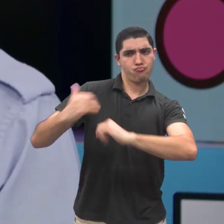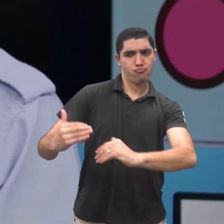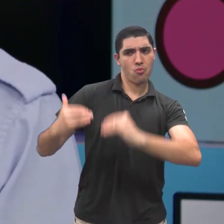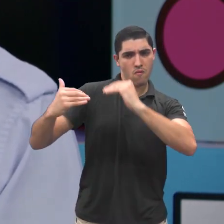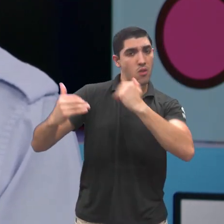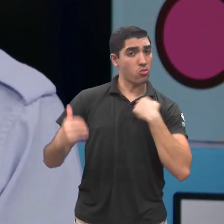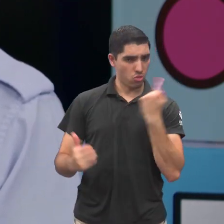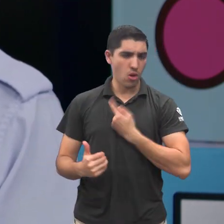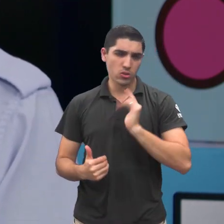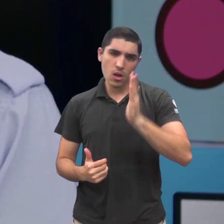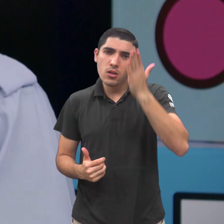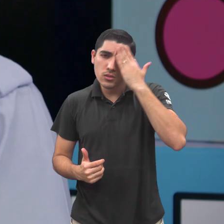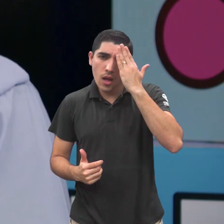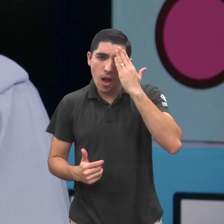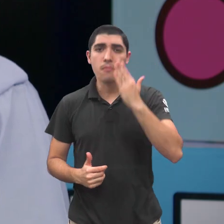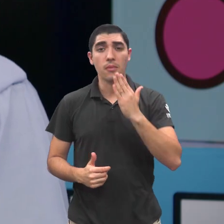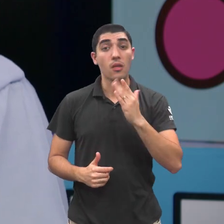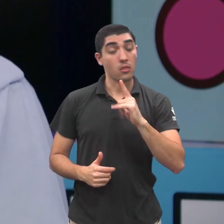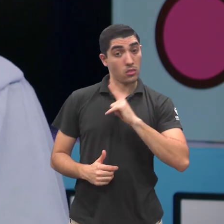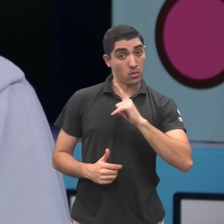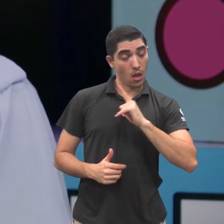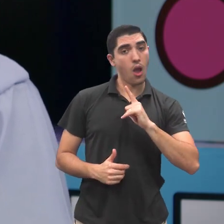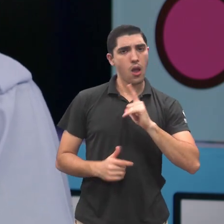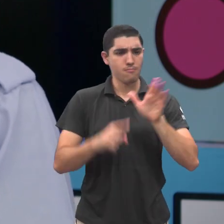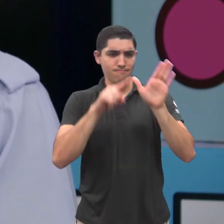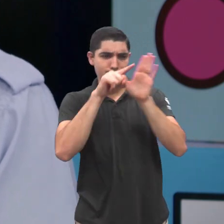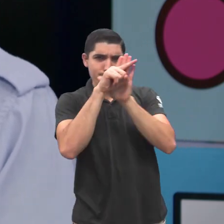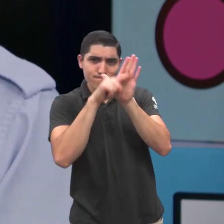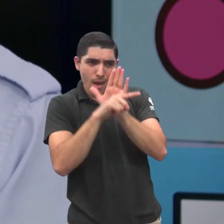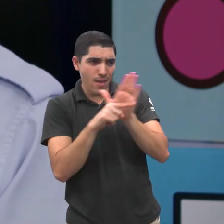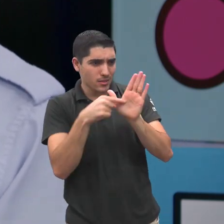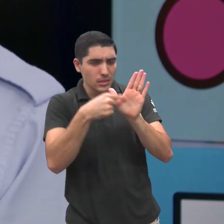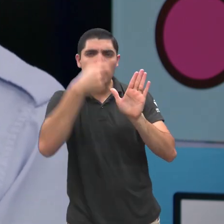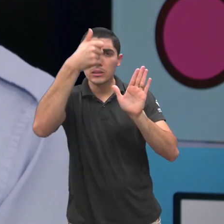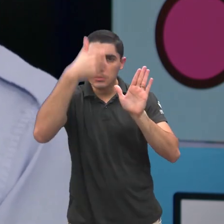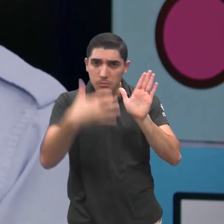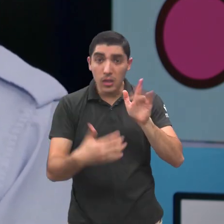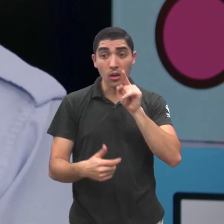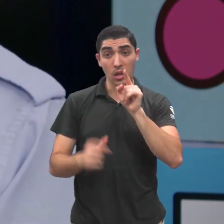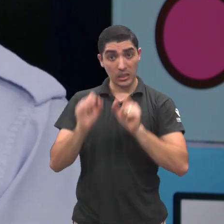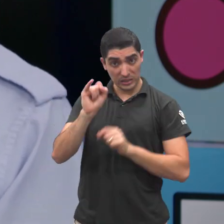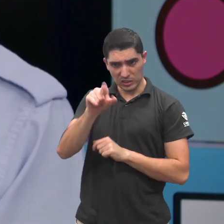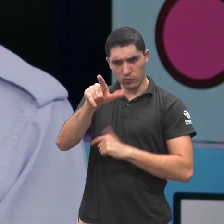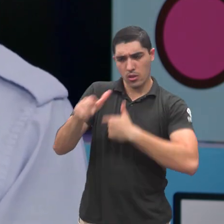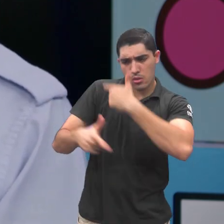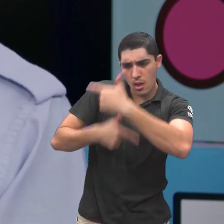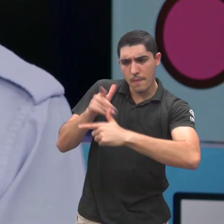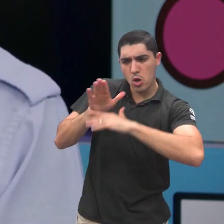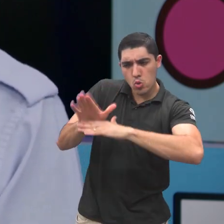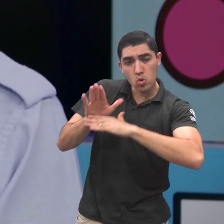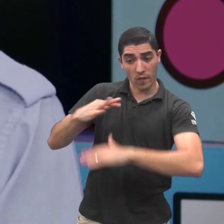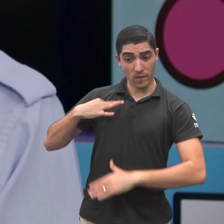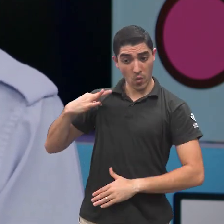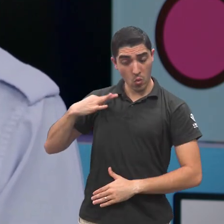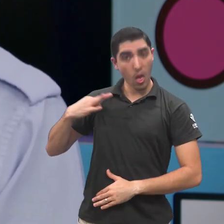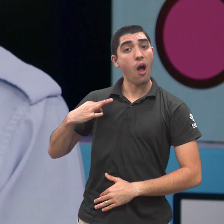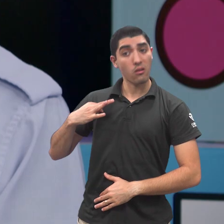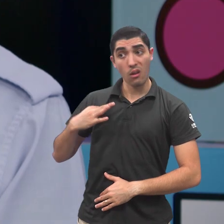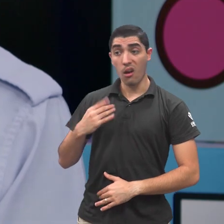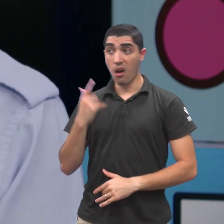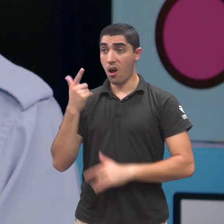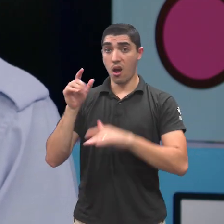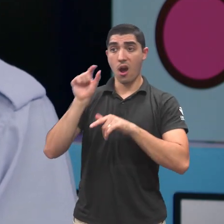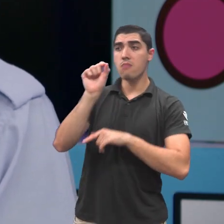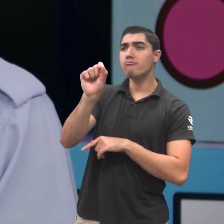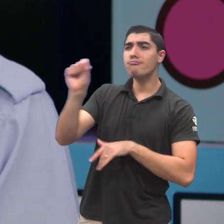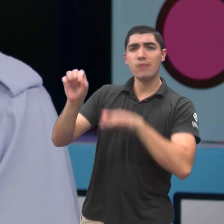sabemos, né? Isso é algo constatado e muito divulgado, que o trabalho voluntário ele é muito valorizado, inclusive,